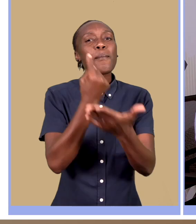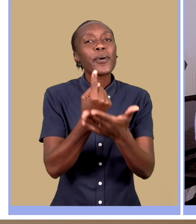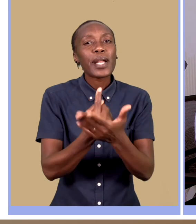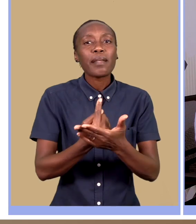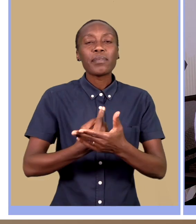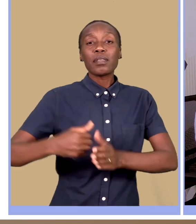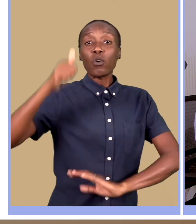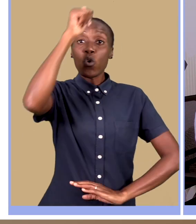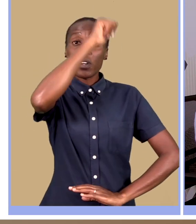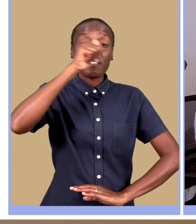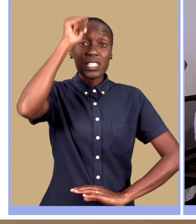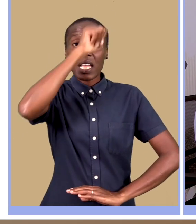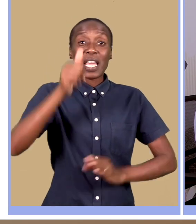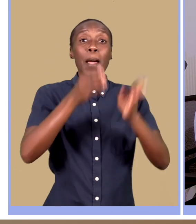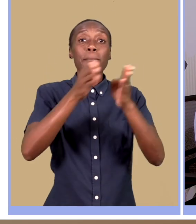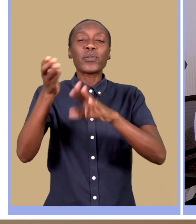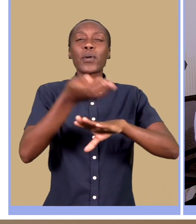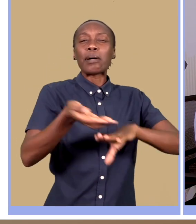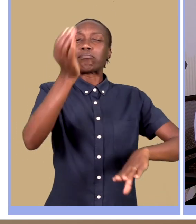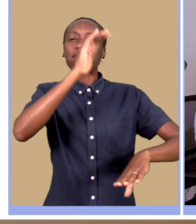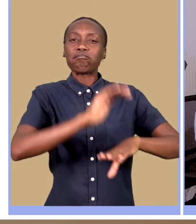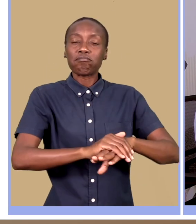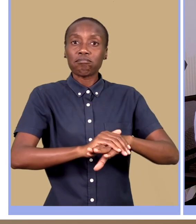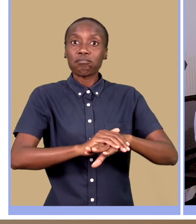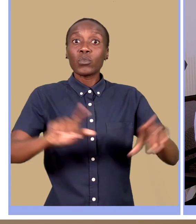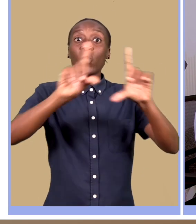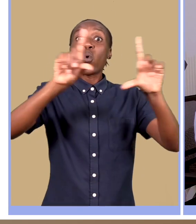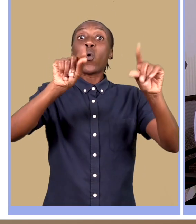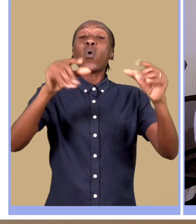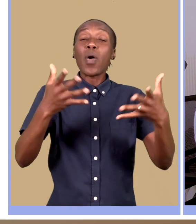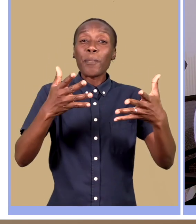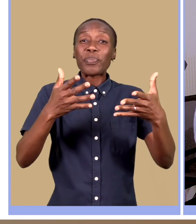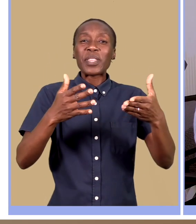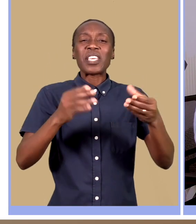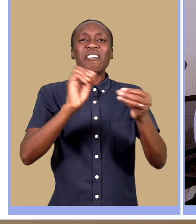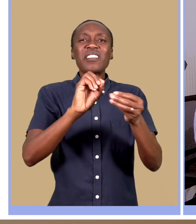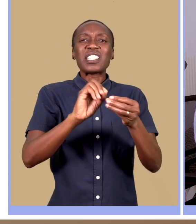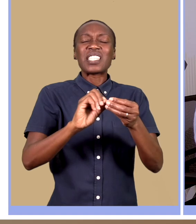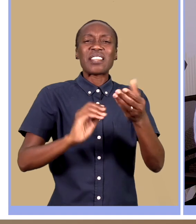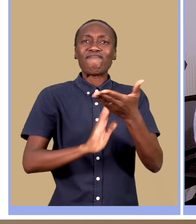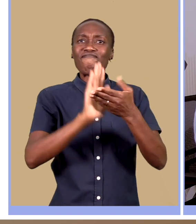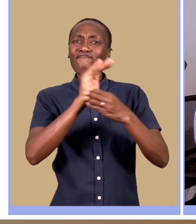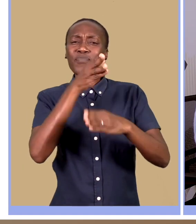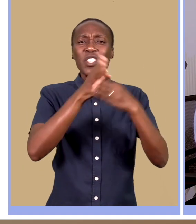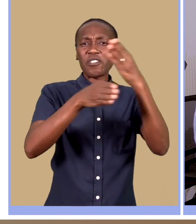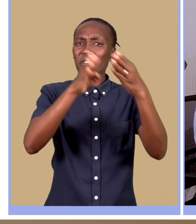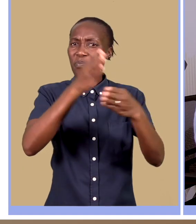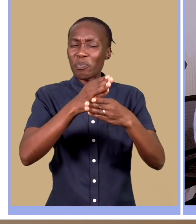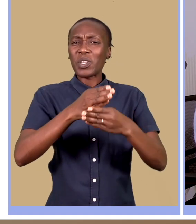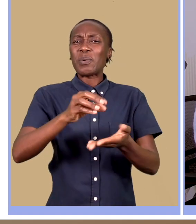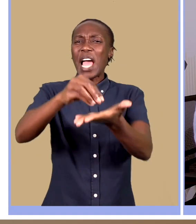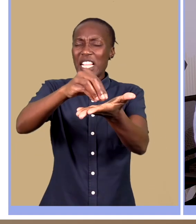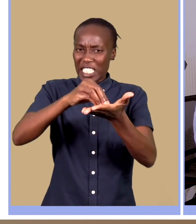um pessoal formado e infraestruturas acessíveis. Em paralelo, eu acho que